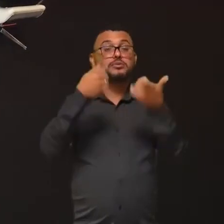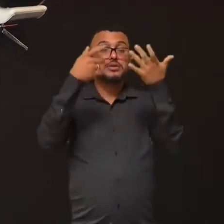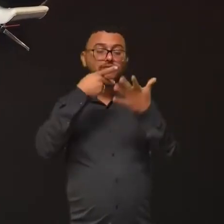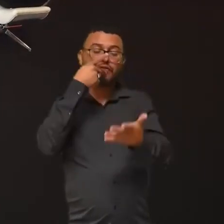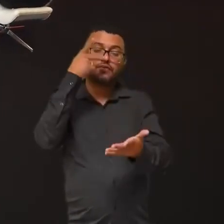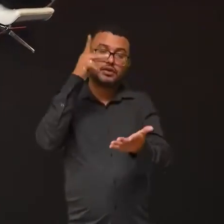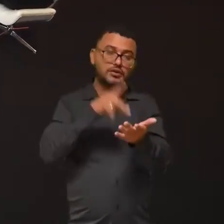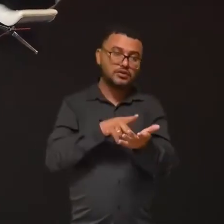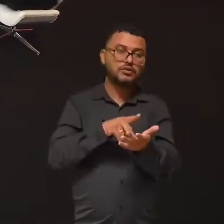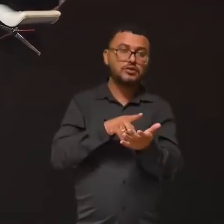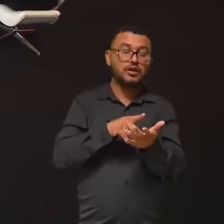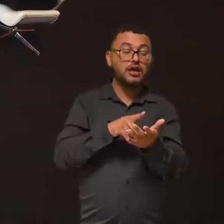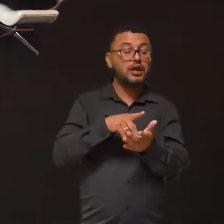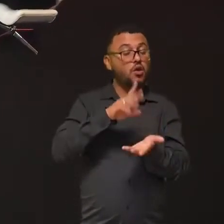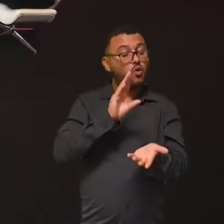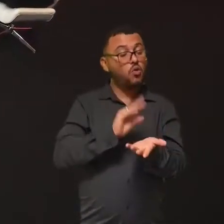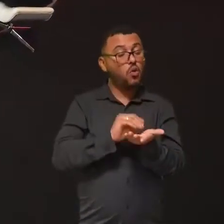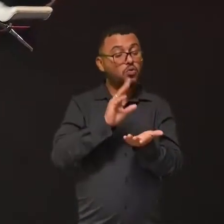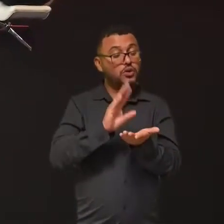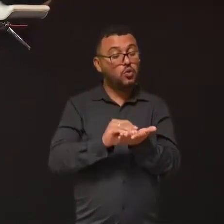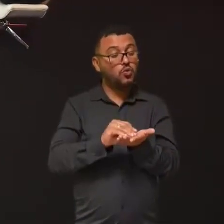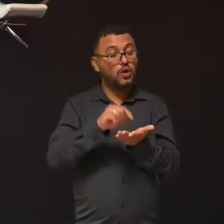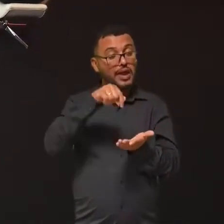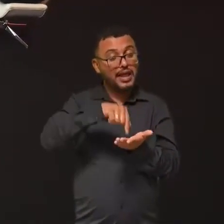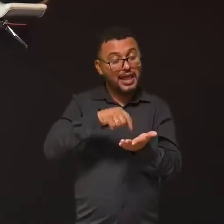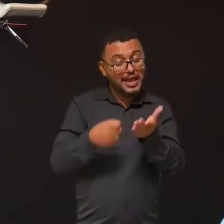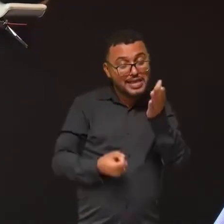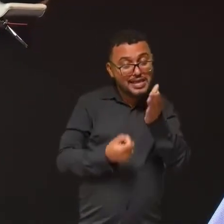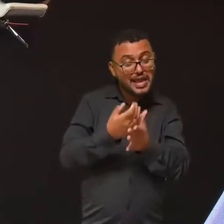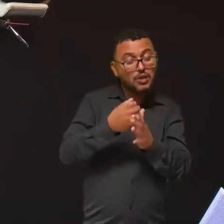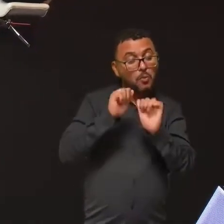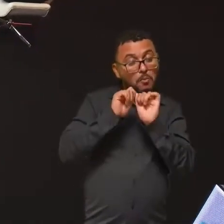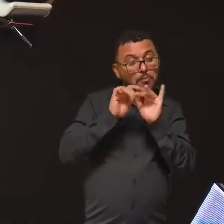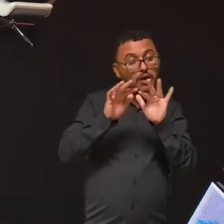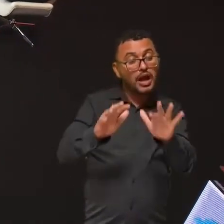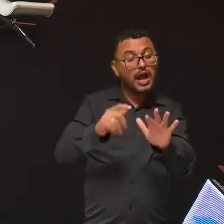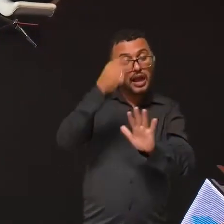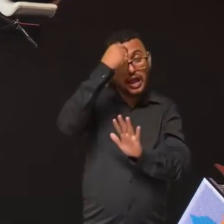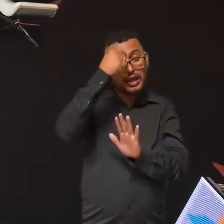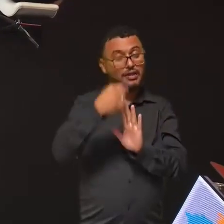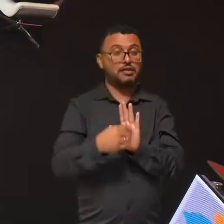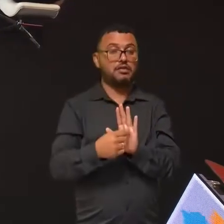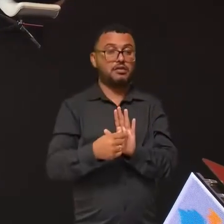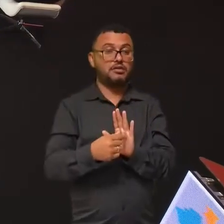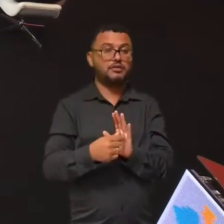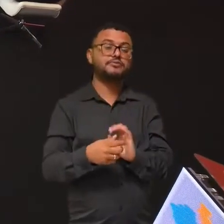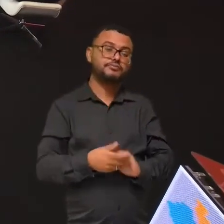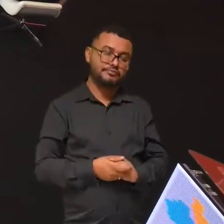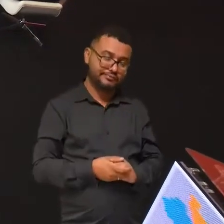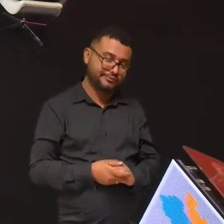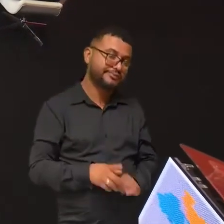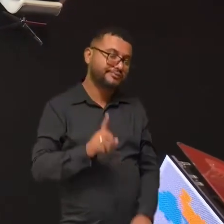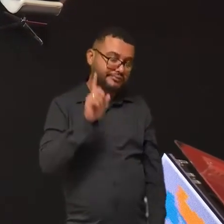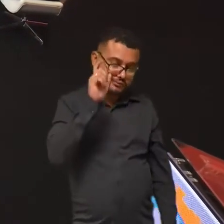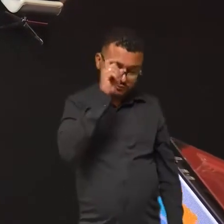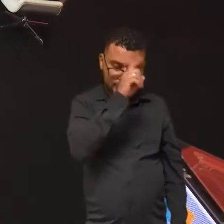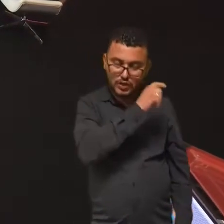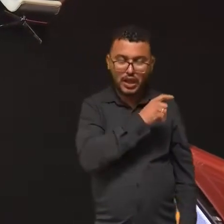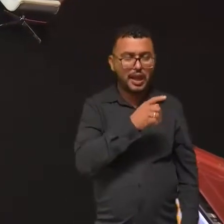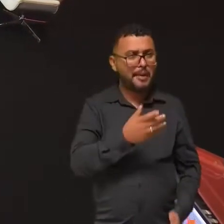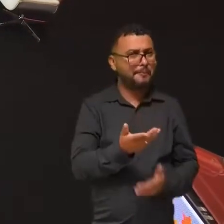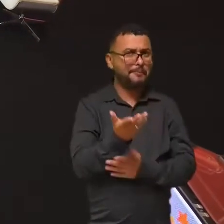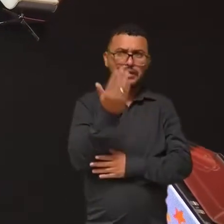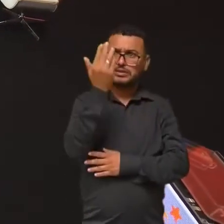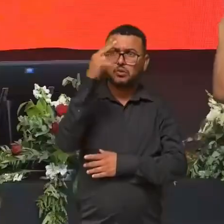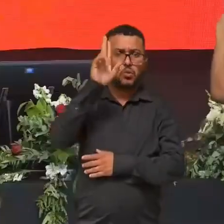conteúdo criado e disseminado por máquinas. E isso nunca na história da humanidade